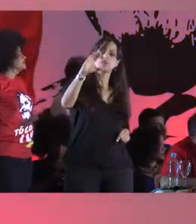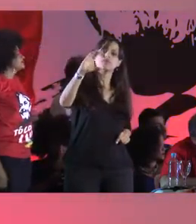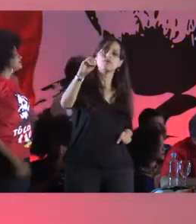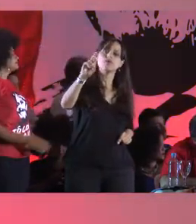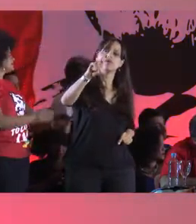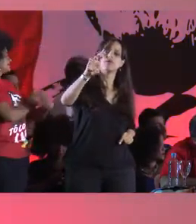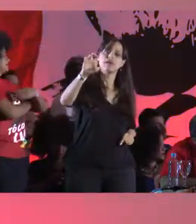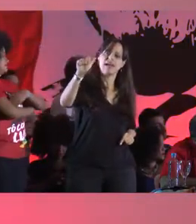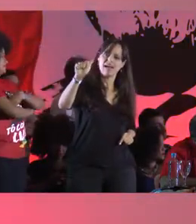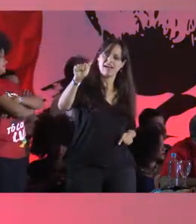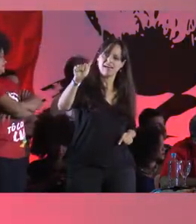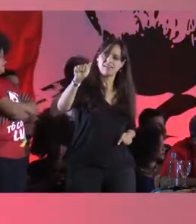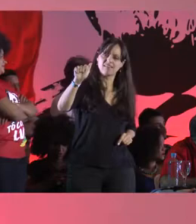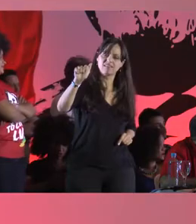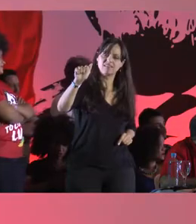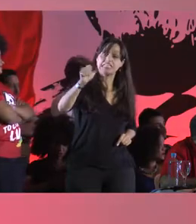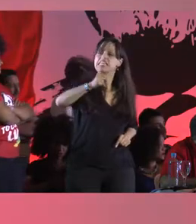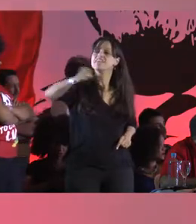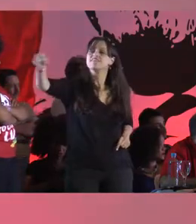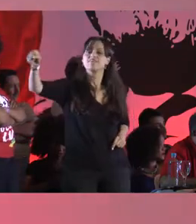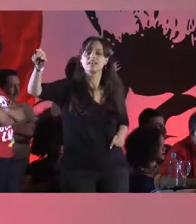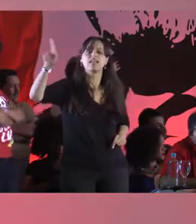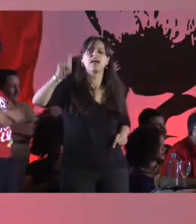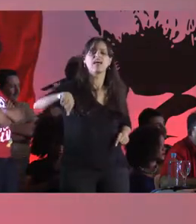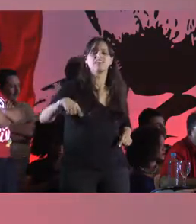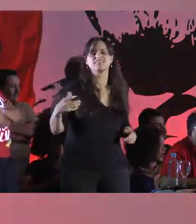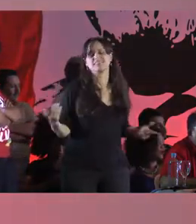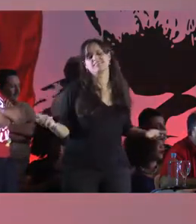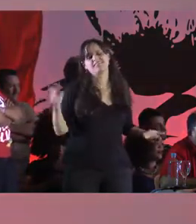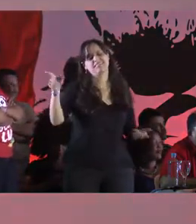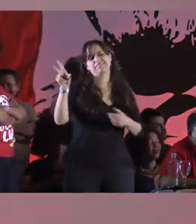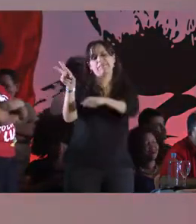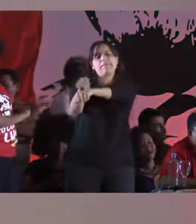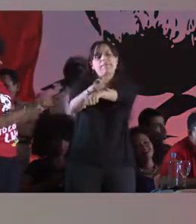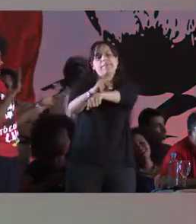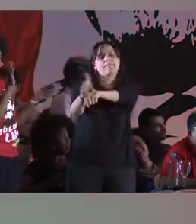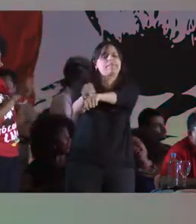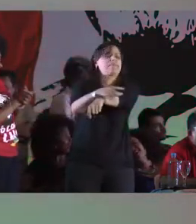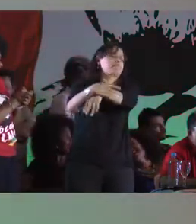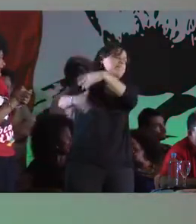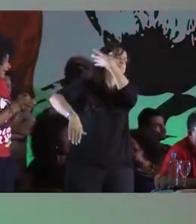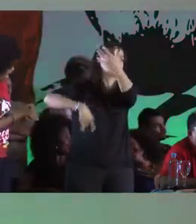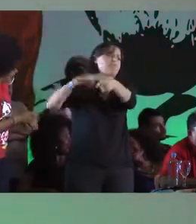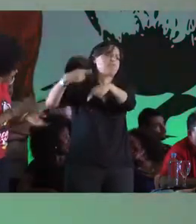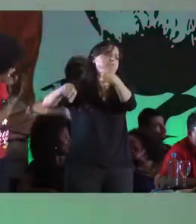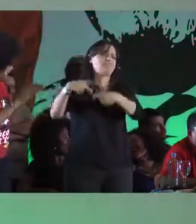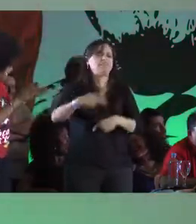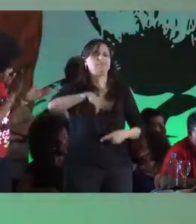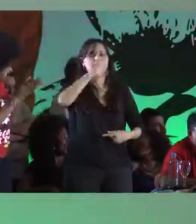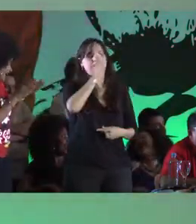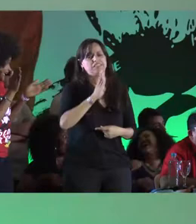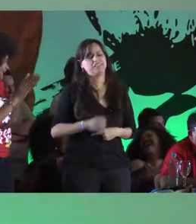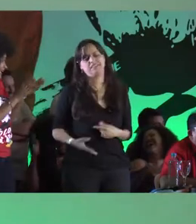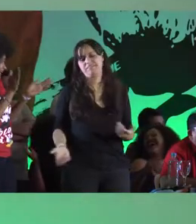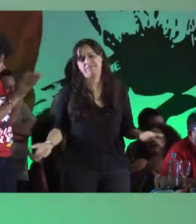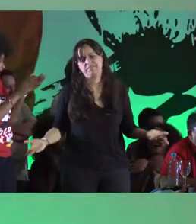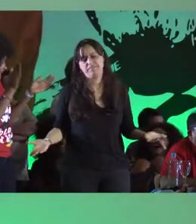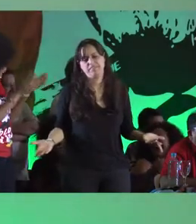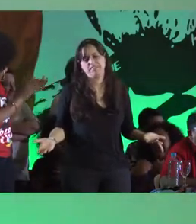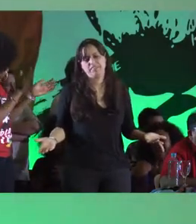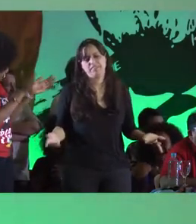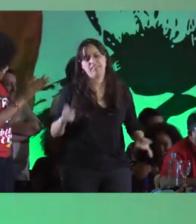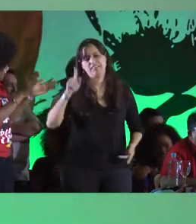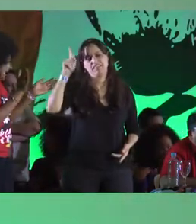pode saber que é o maior veiaco e maior pilantra da política brasileira pernambucano.